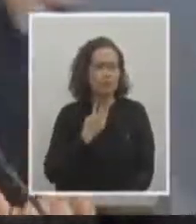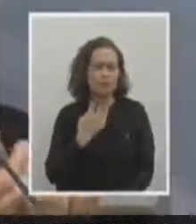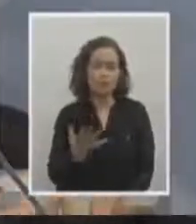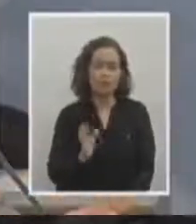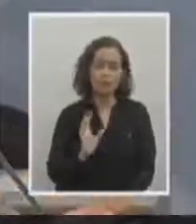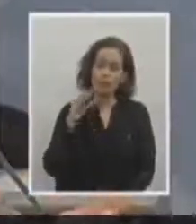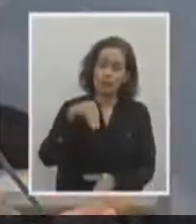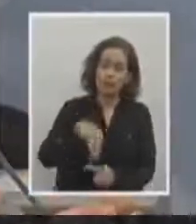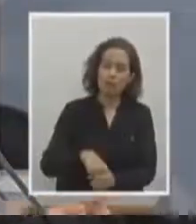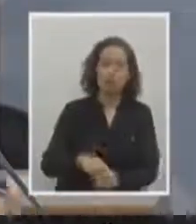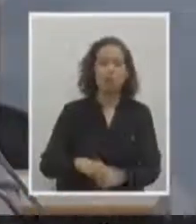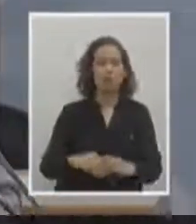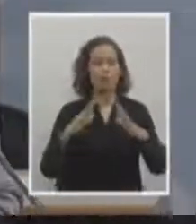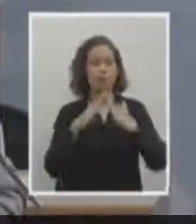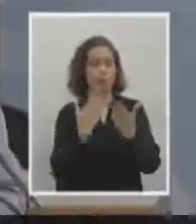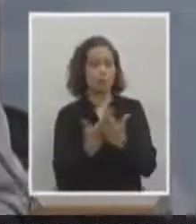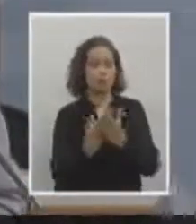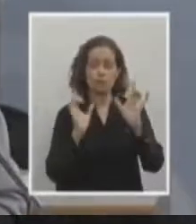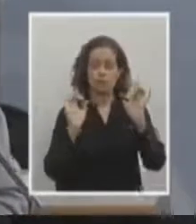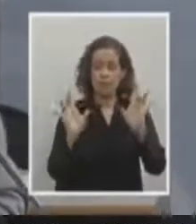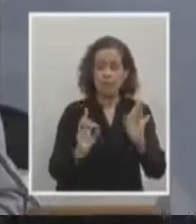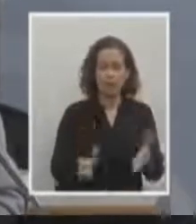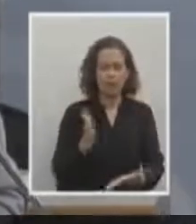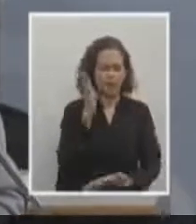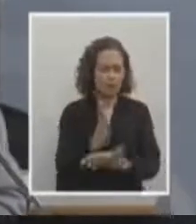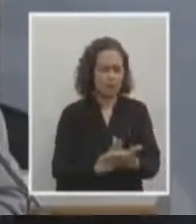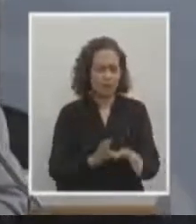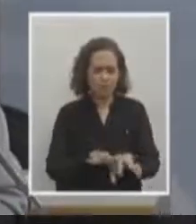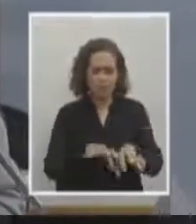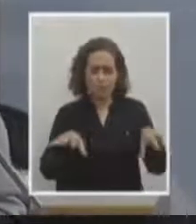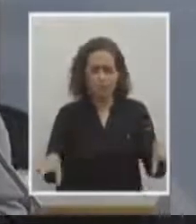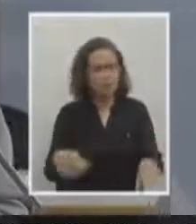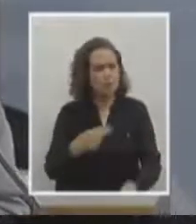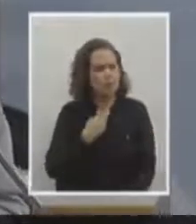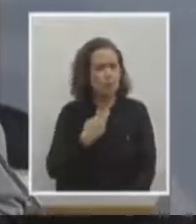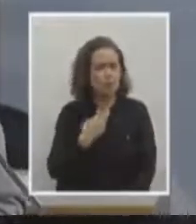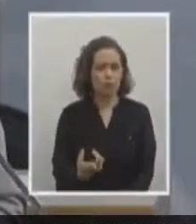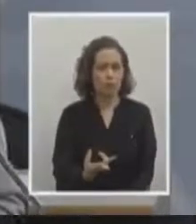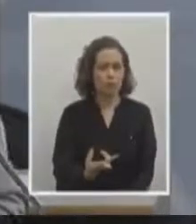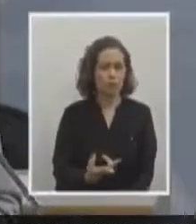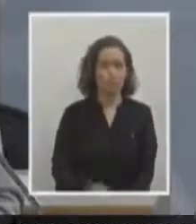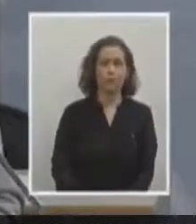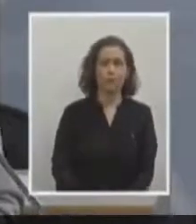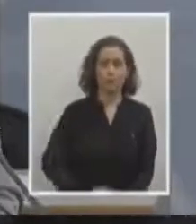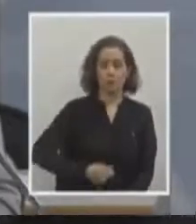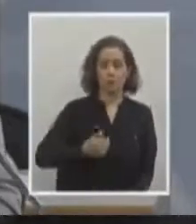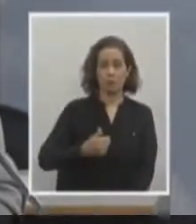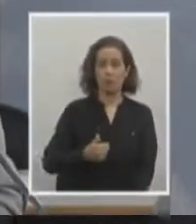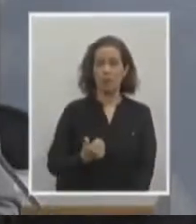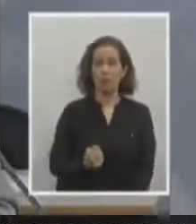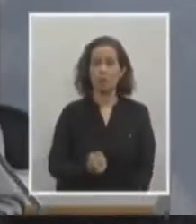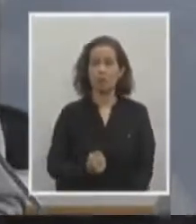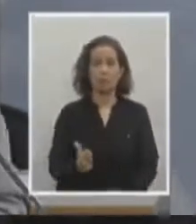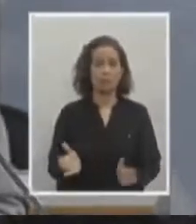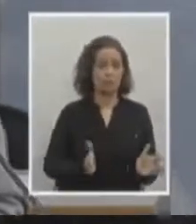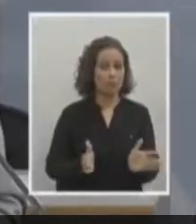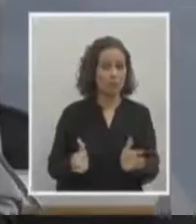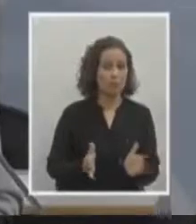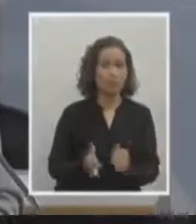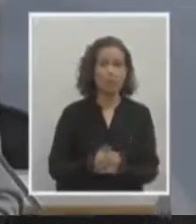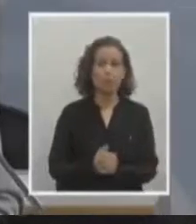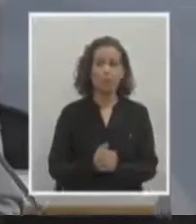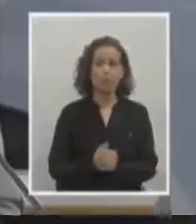escola especial. Gente, quando nós chegamos aqui, eu sou o primeiro mandato, professor Wender é primeiro mandato e professor